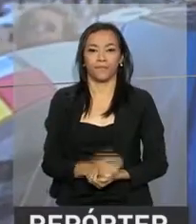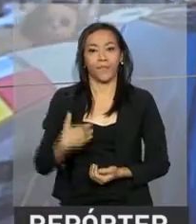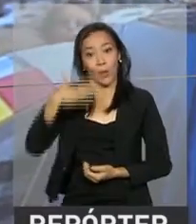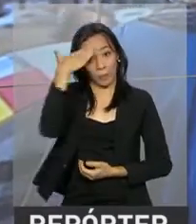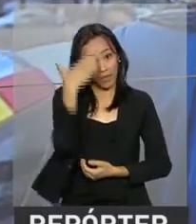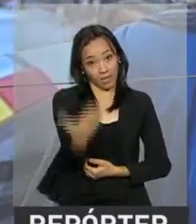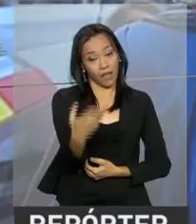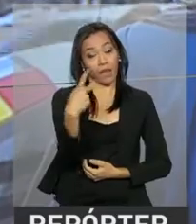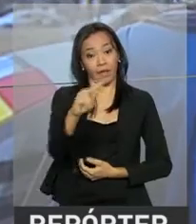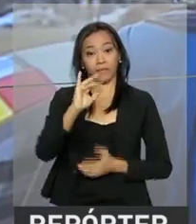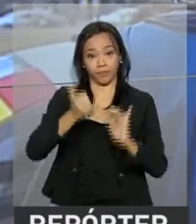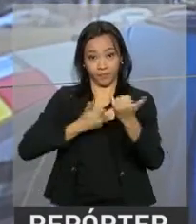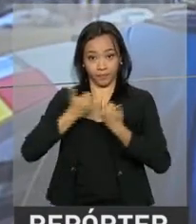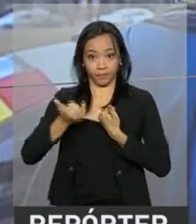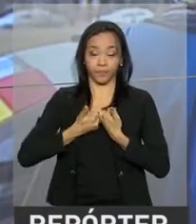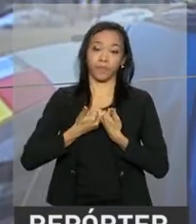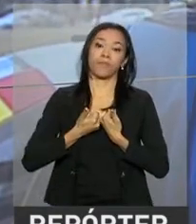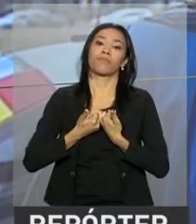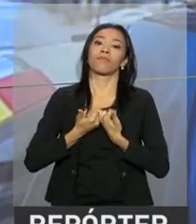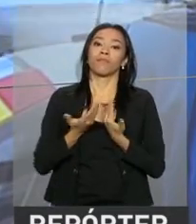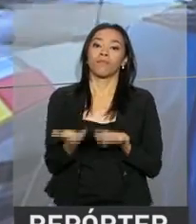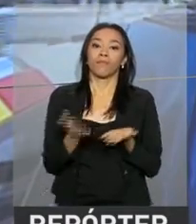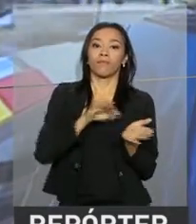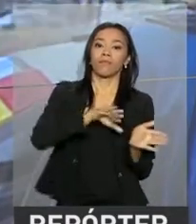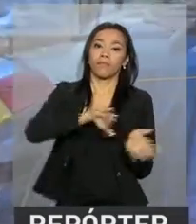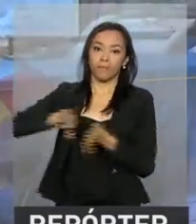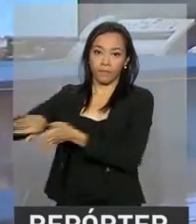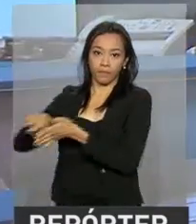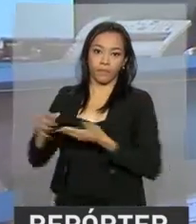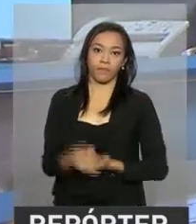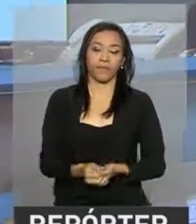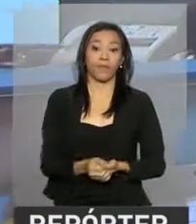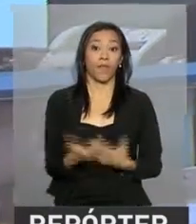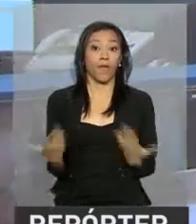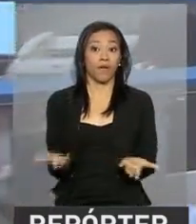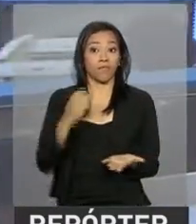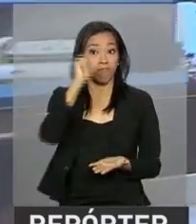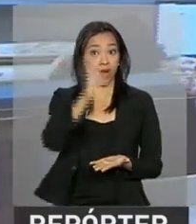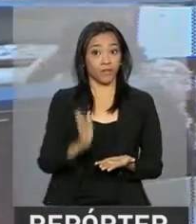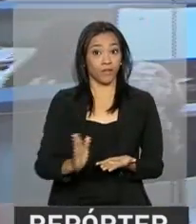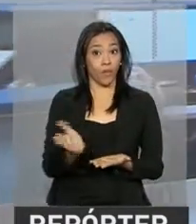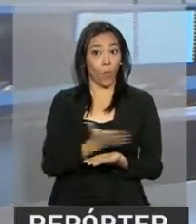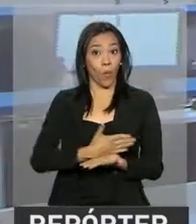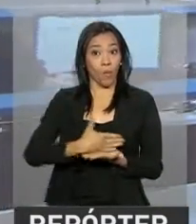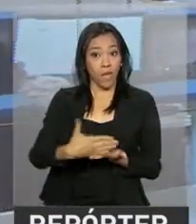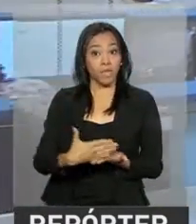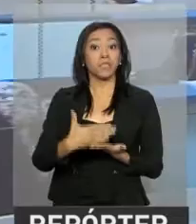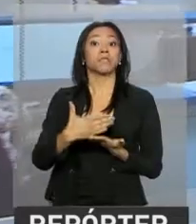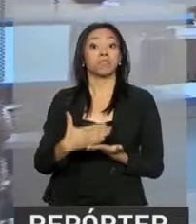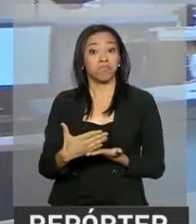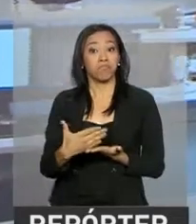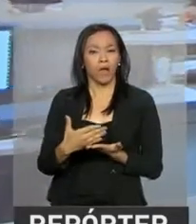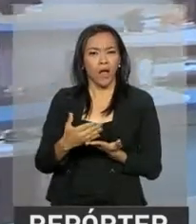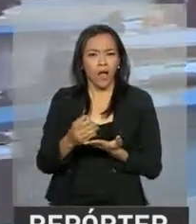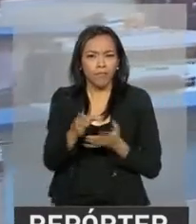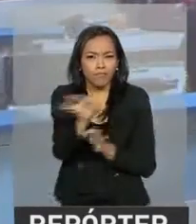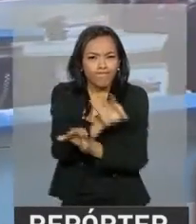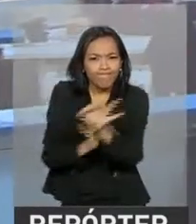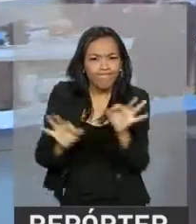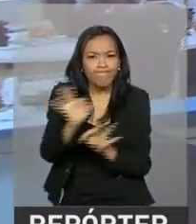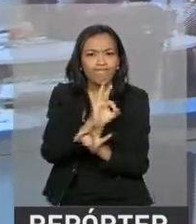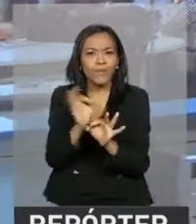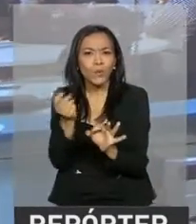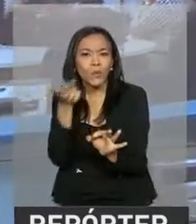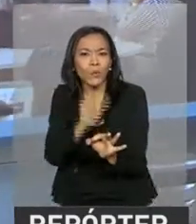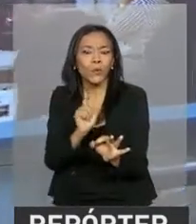Obrigado, Gabriela, pela sua participação e as informações ao vivo. O Brasil começa a reunir as condições necessárias para voltar a